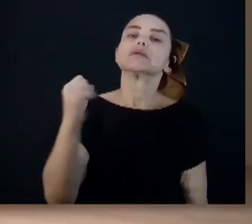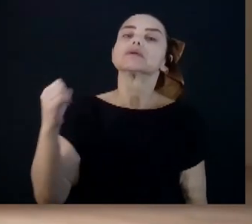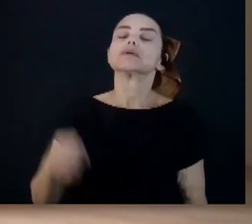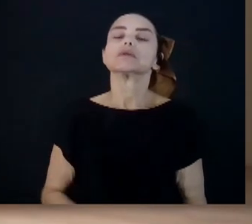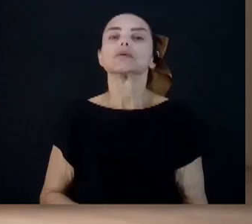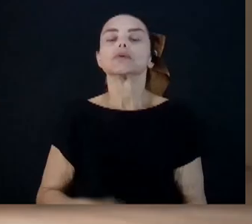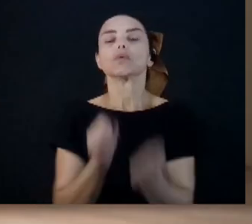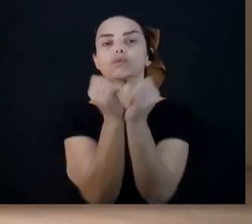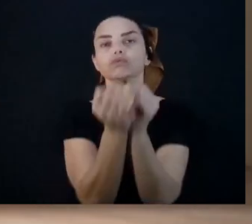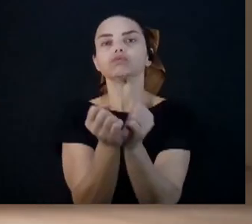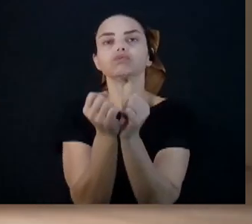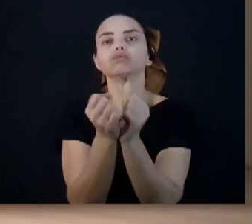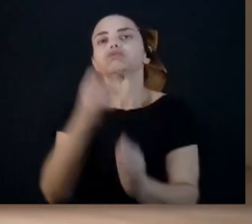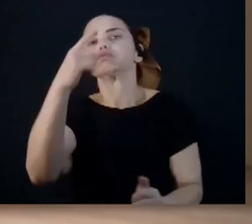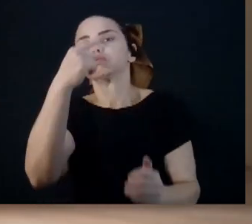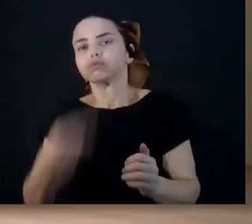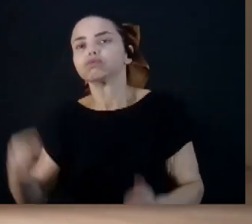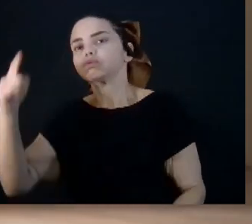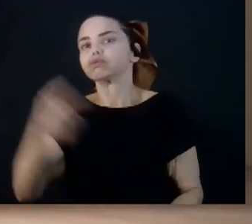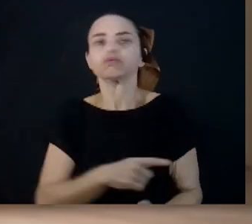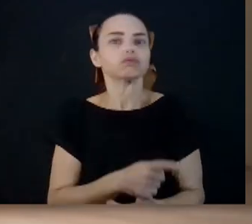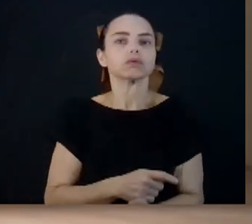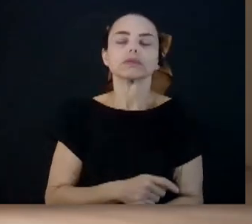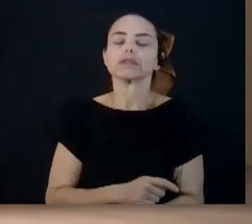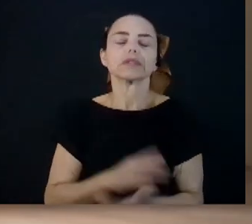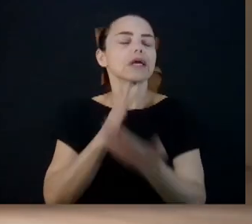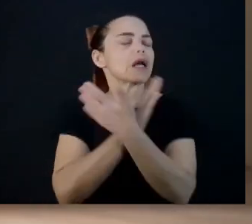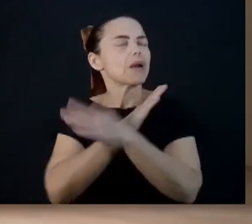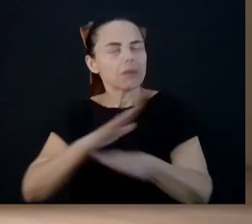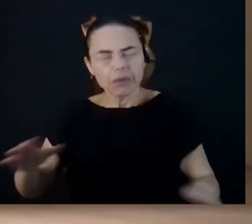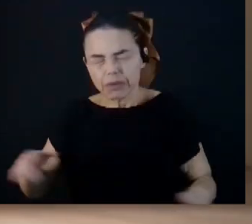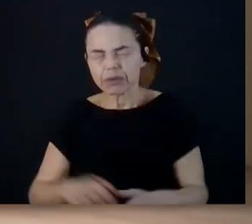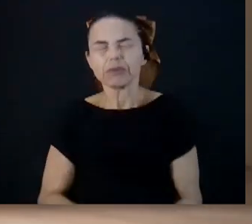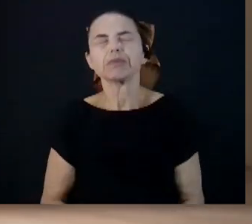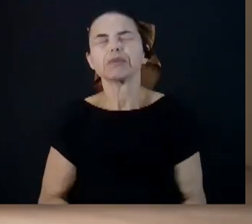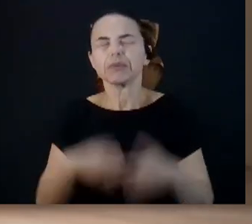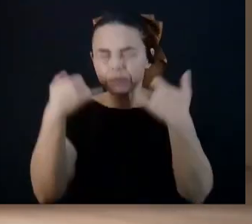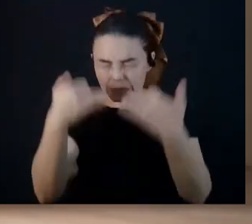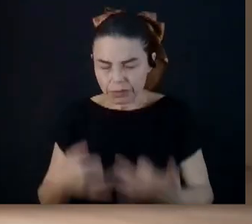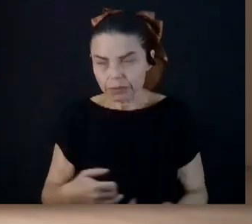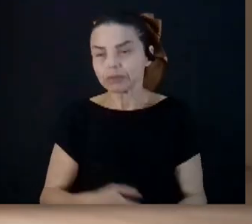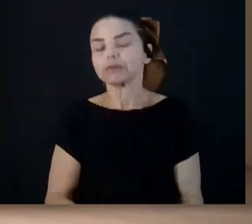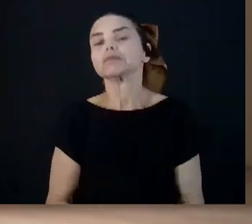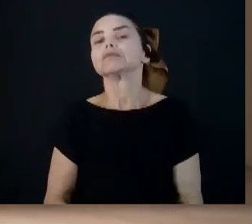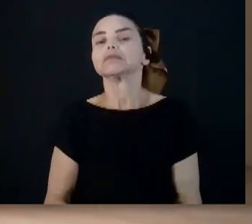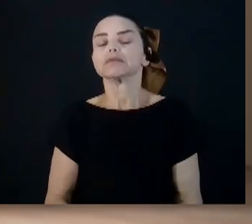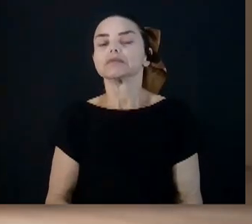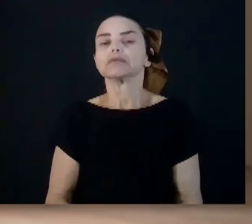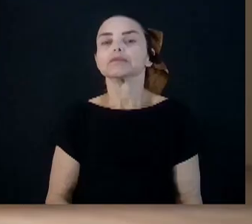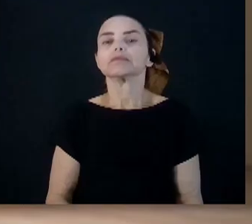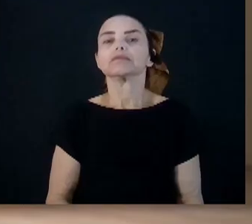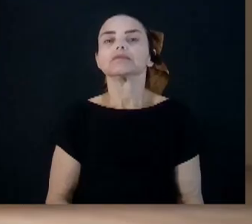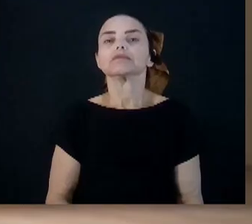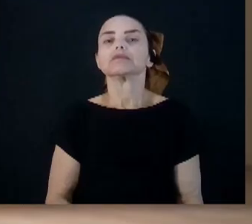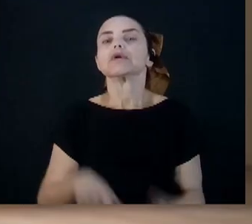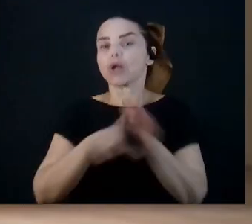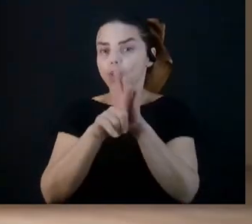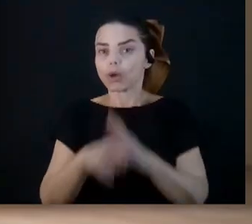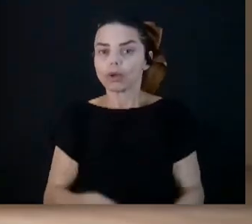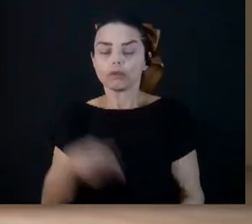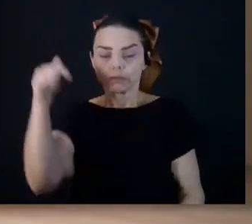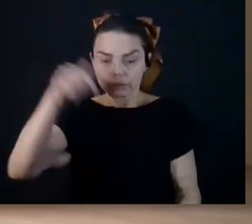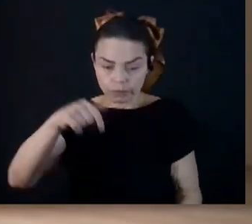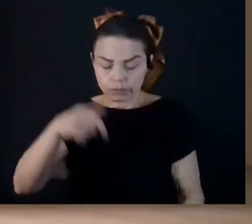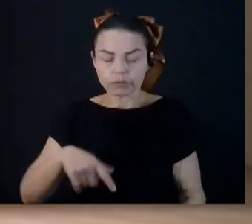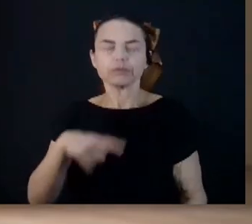escravatura. E aí ela contava que eles, quando se estabeleceram por aqui já,